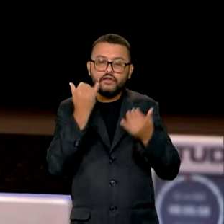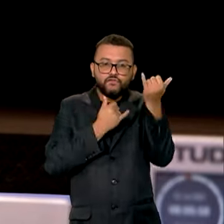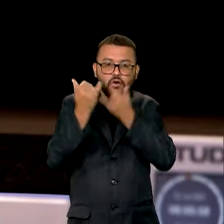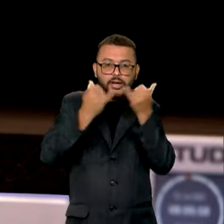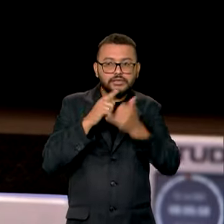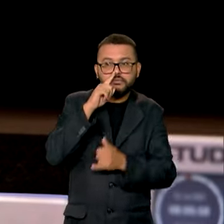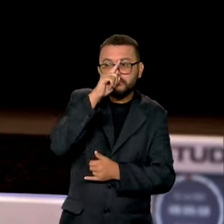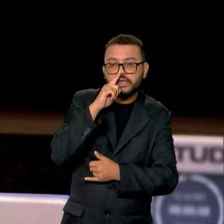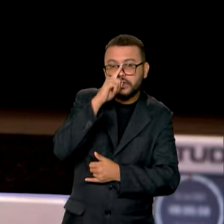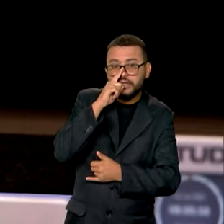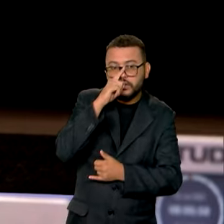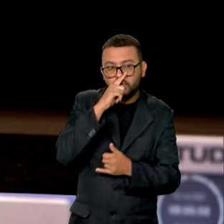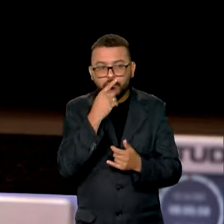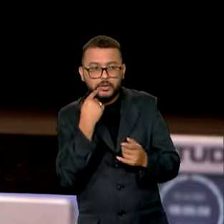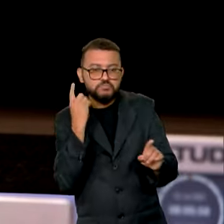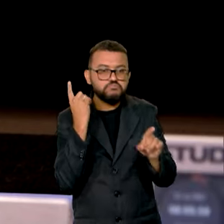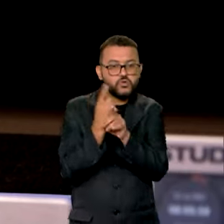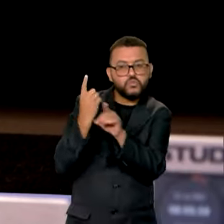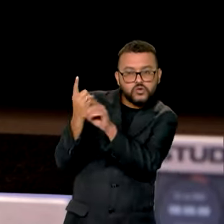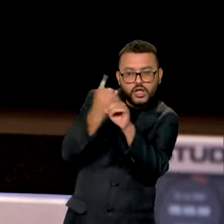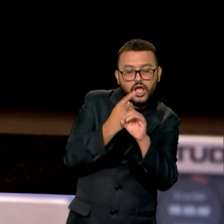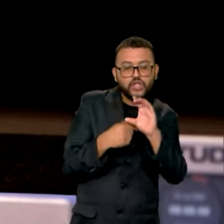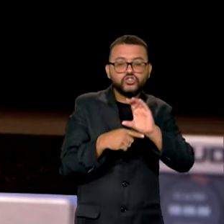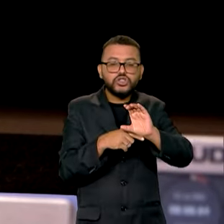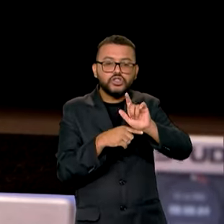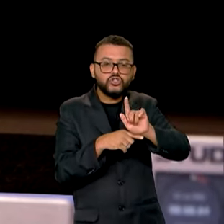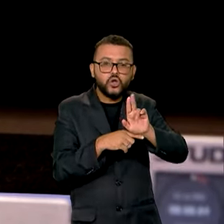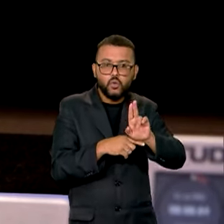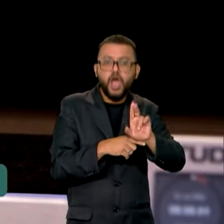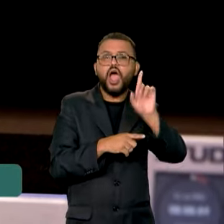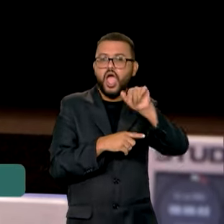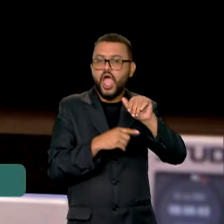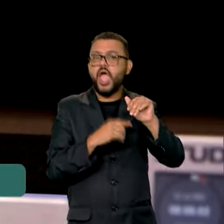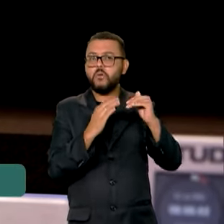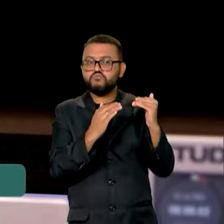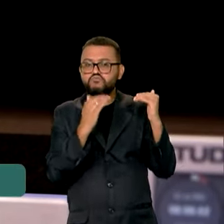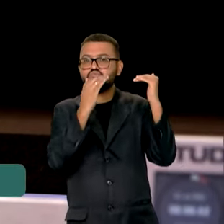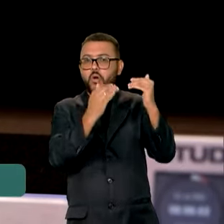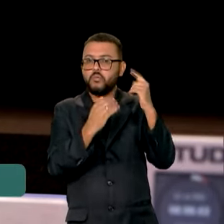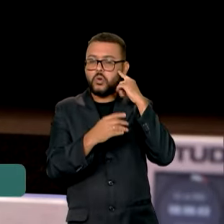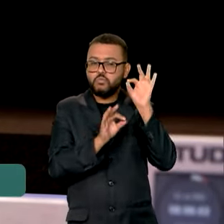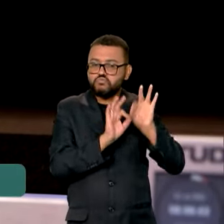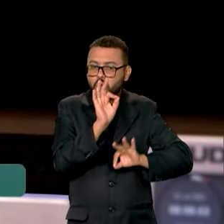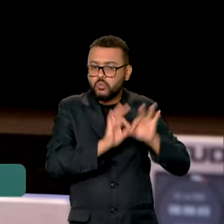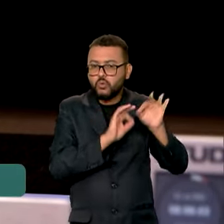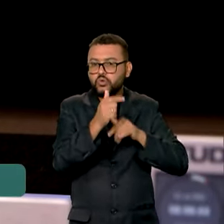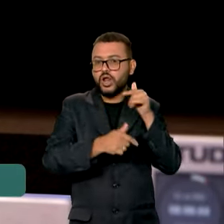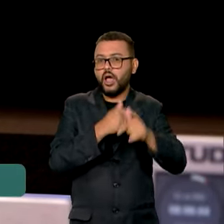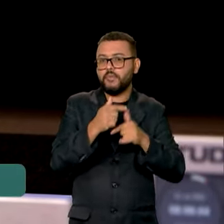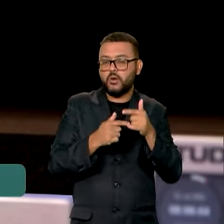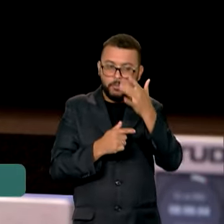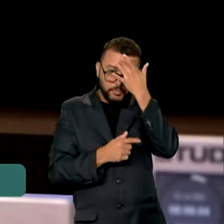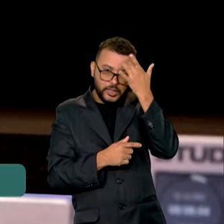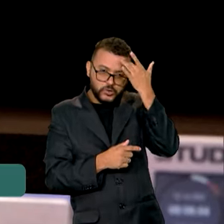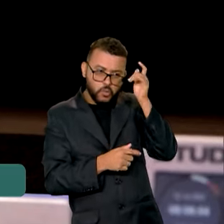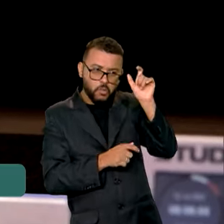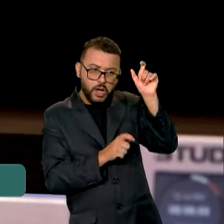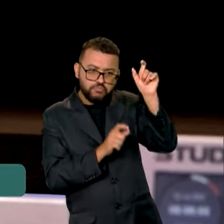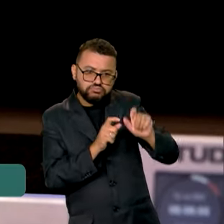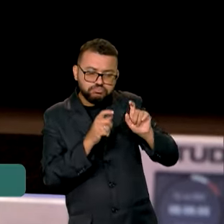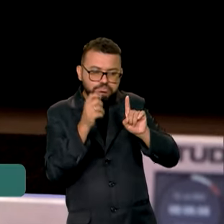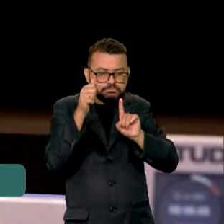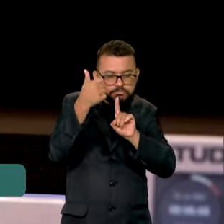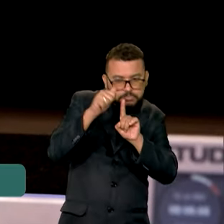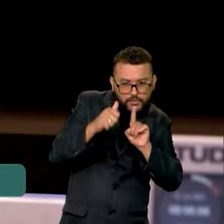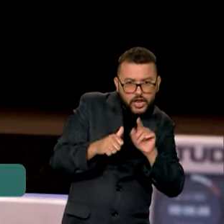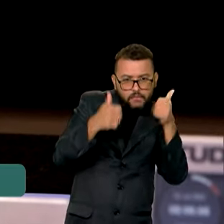auditores fazem. A CGU é um órgão de Estado que tem uma carreira muito bem sedimentada, muito bem organizada, de auditores e técnicos de controle